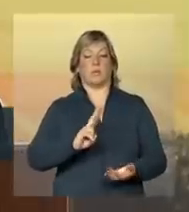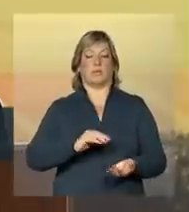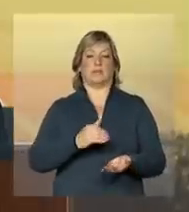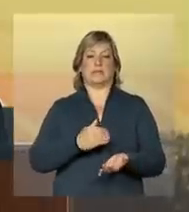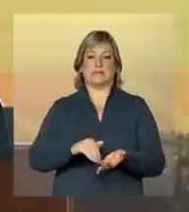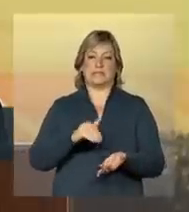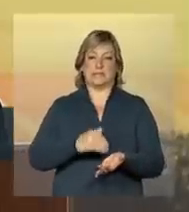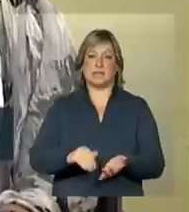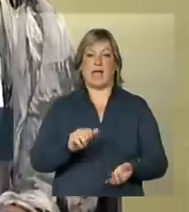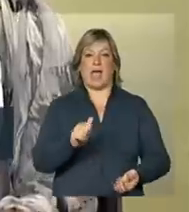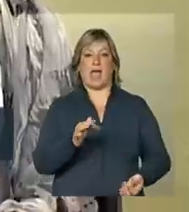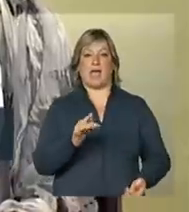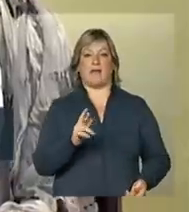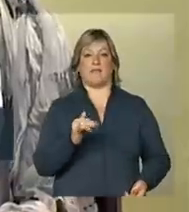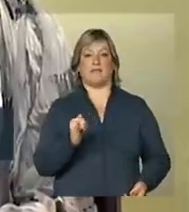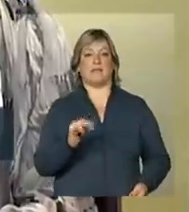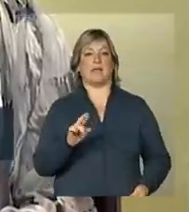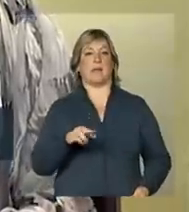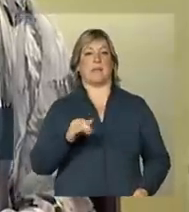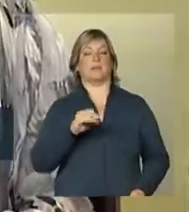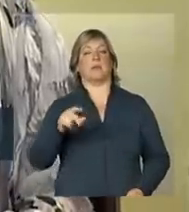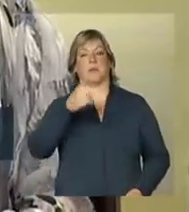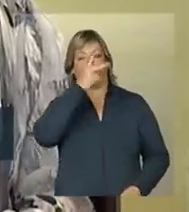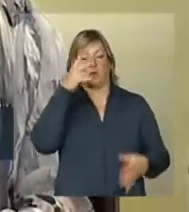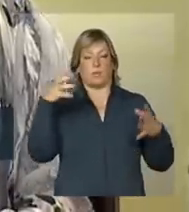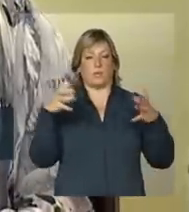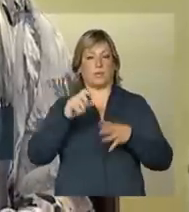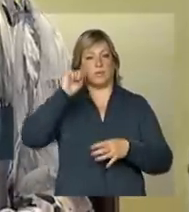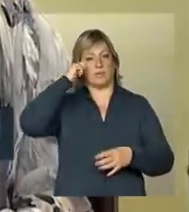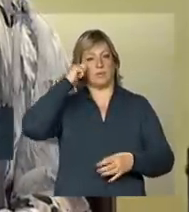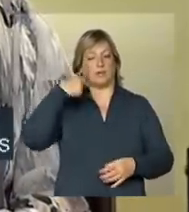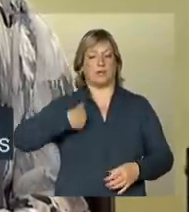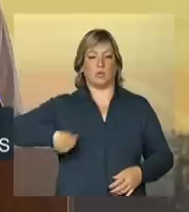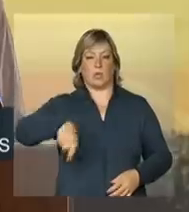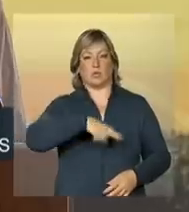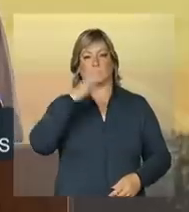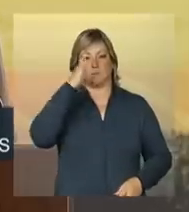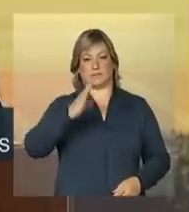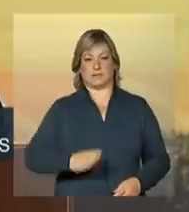afirmação da população afrodescendente do nosso